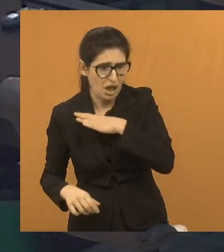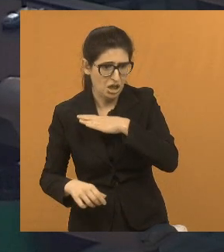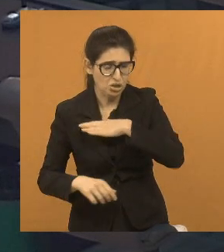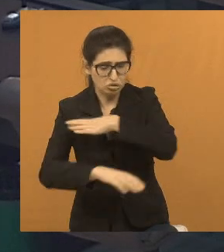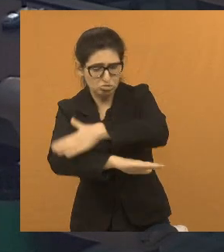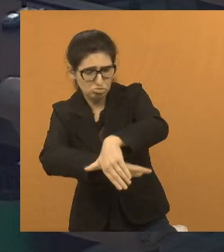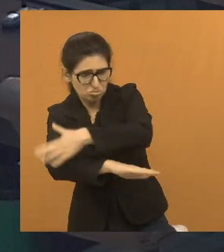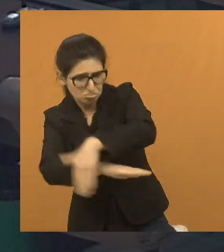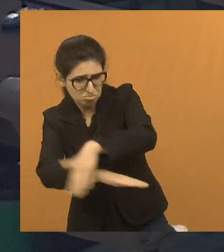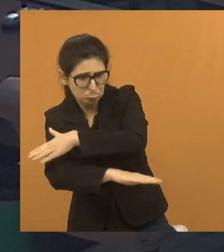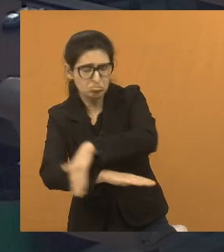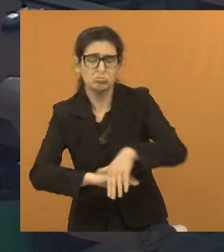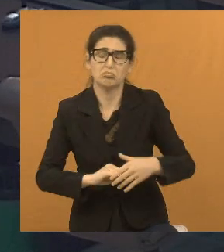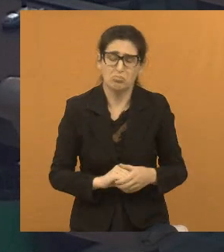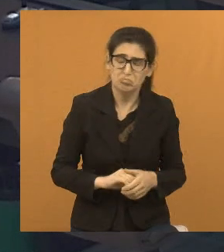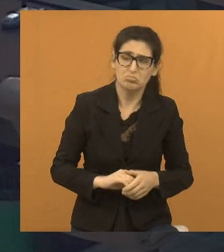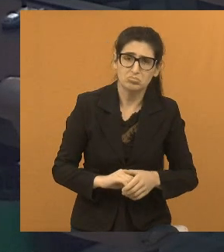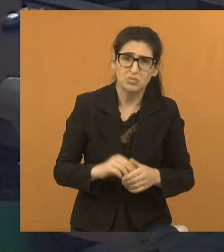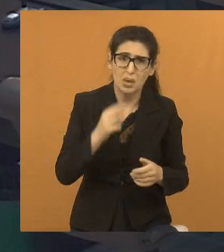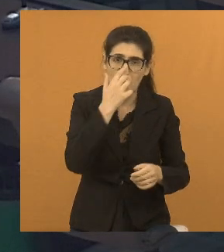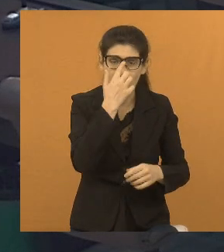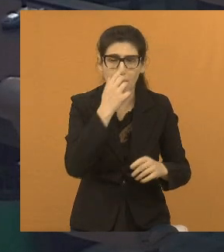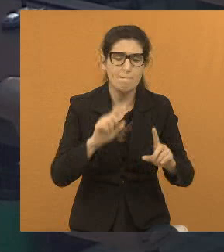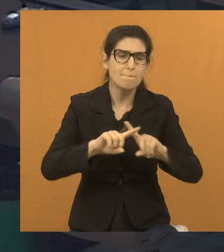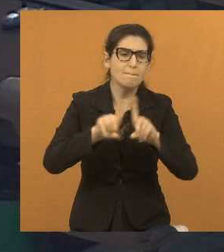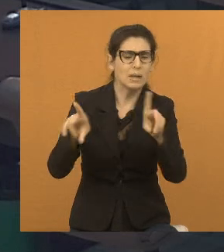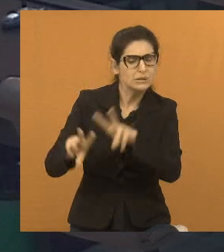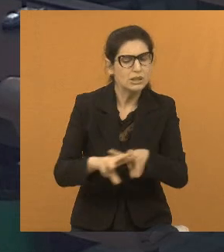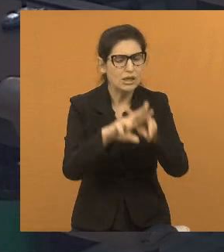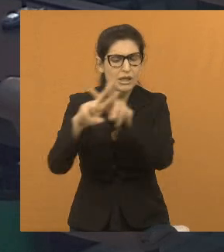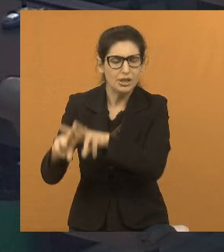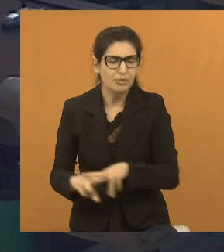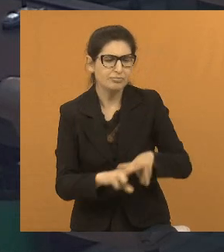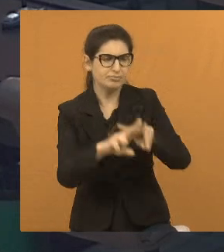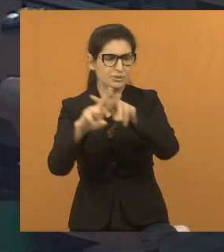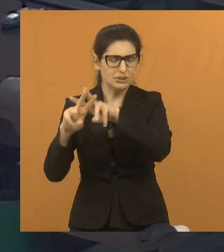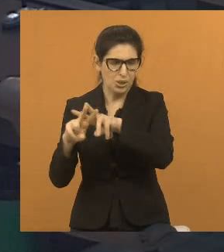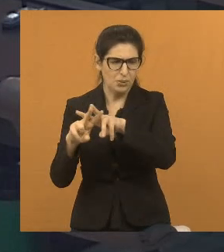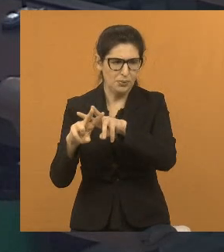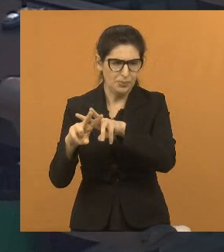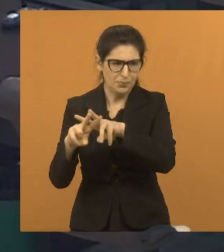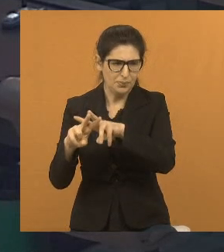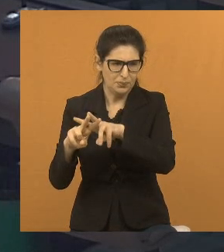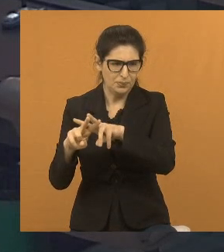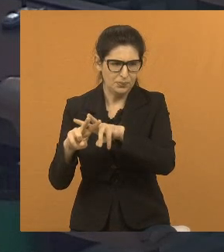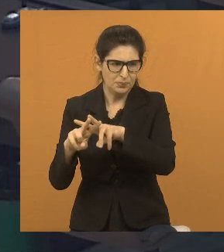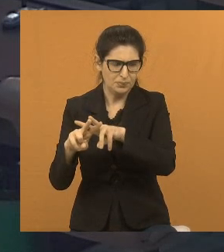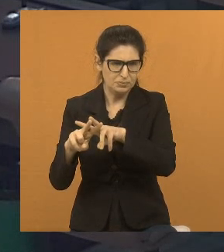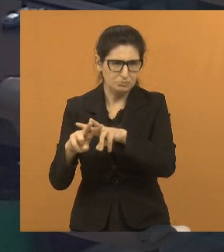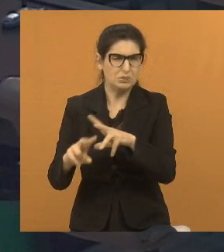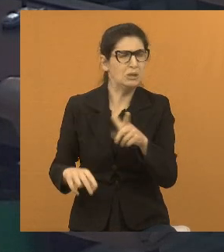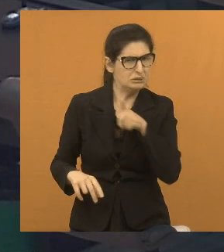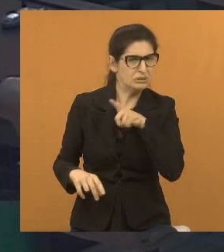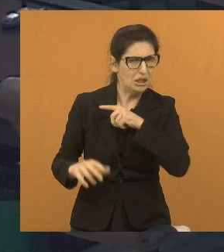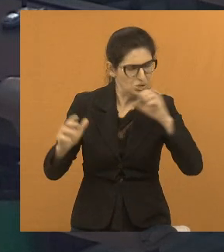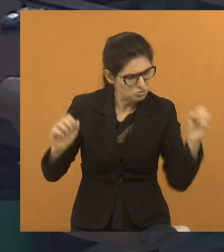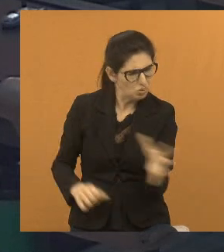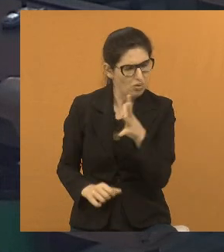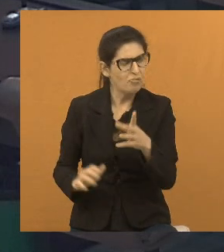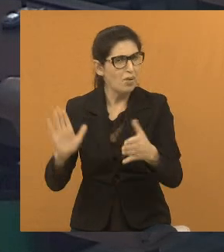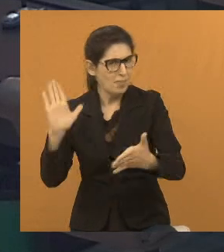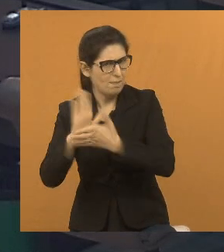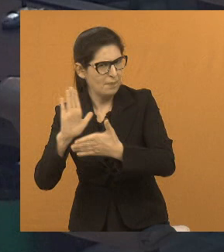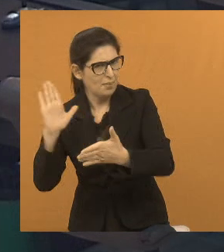esta revisão, estas intervenções serão mantidas ou há novas propostas para